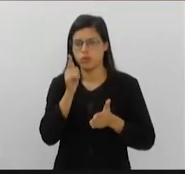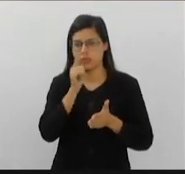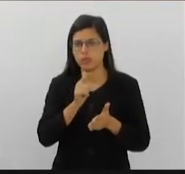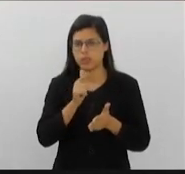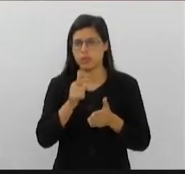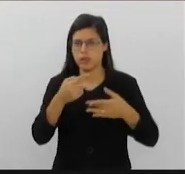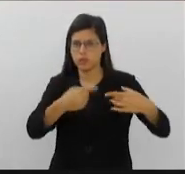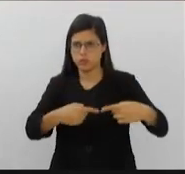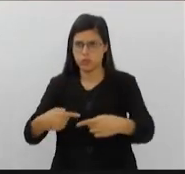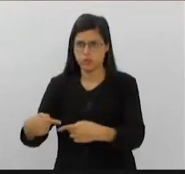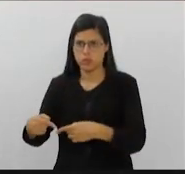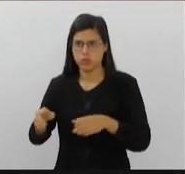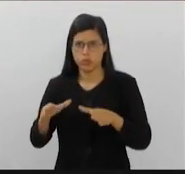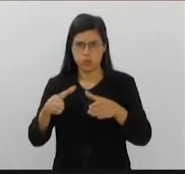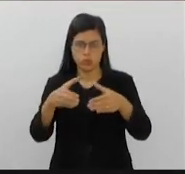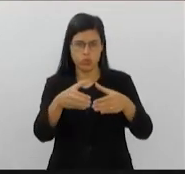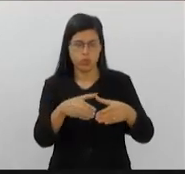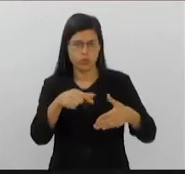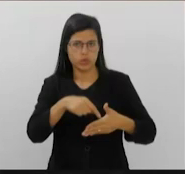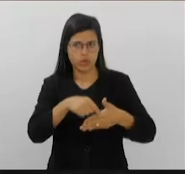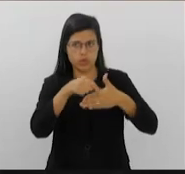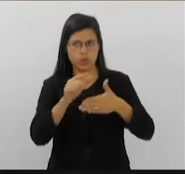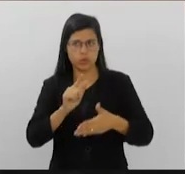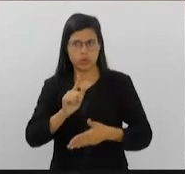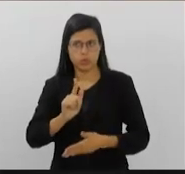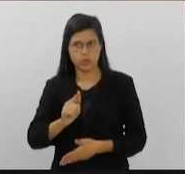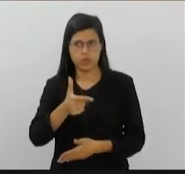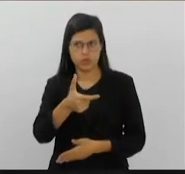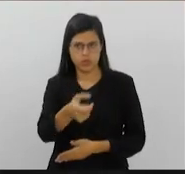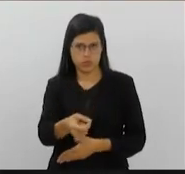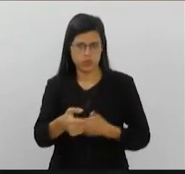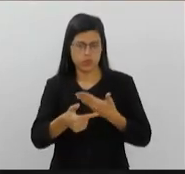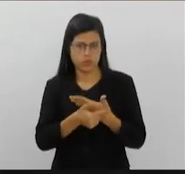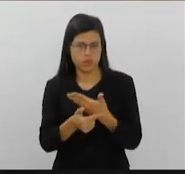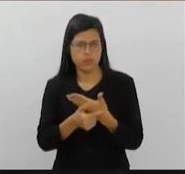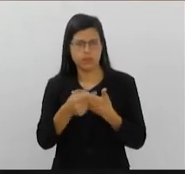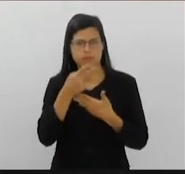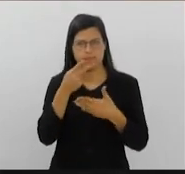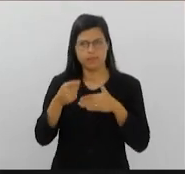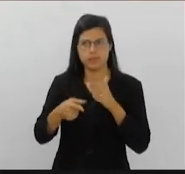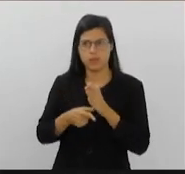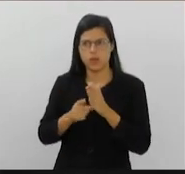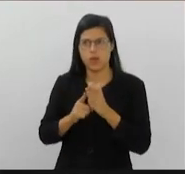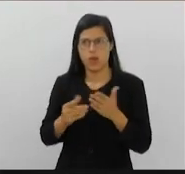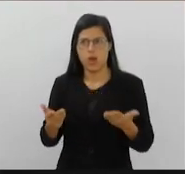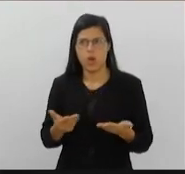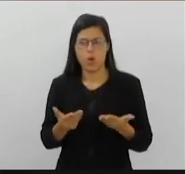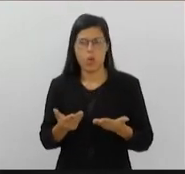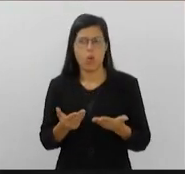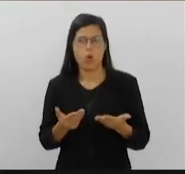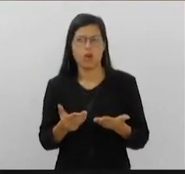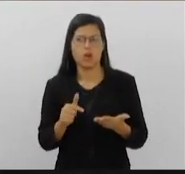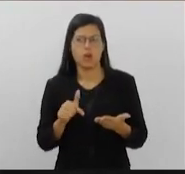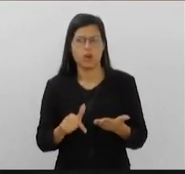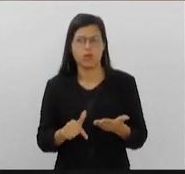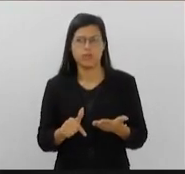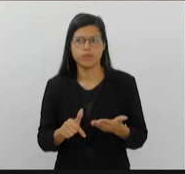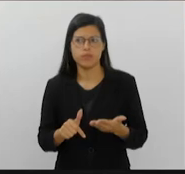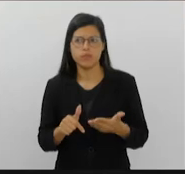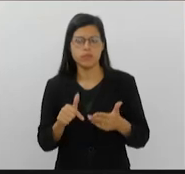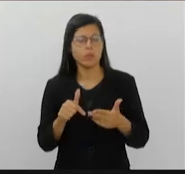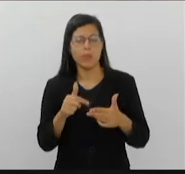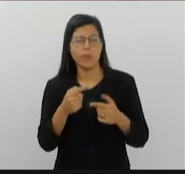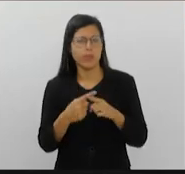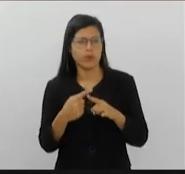discussão da cúpula de líderes do G20 e cumprir o papel que eu mencionava aqui anteriormente. Agora, o ponto, né, que traz a razão desse